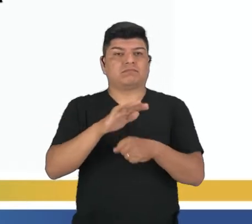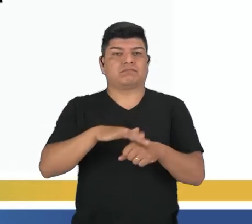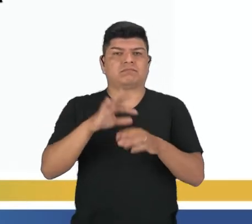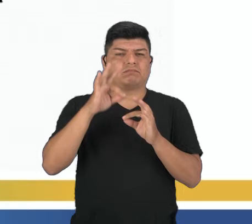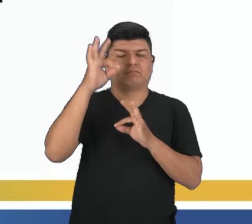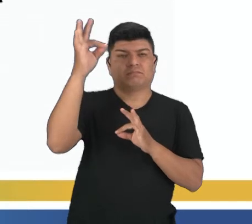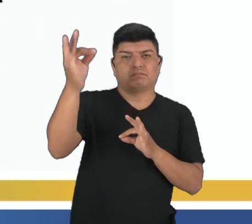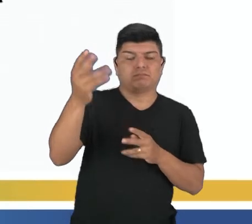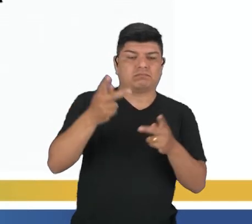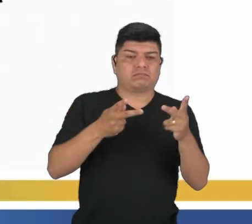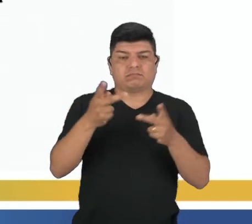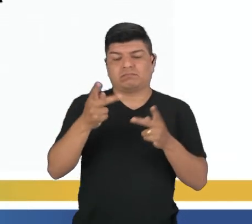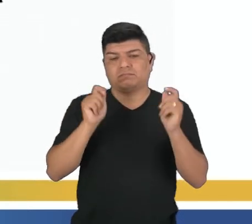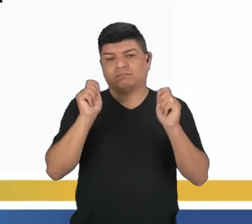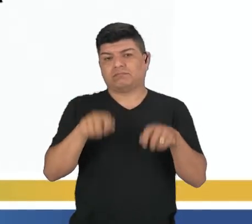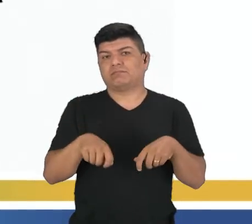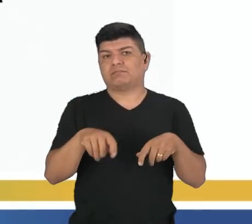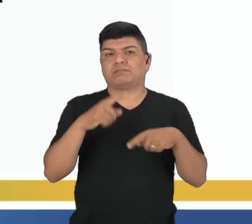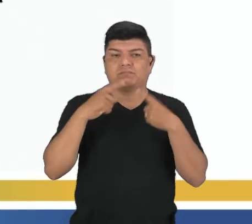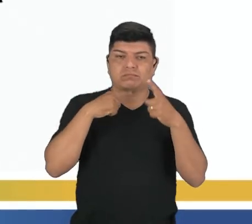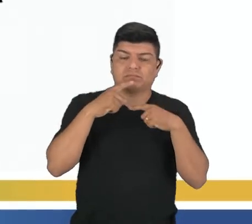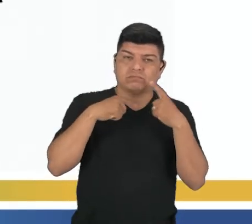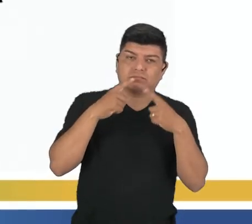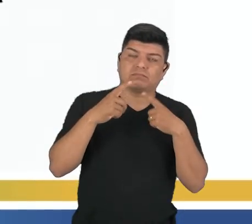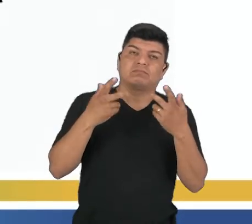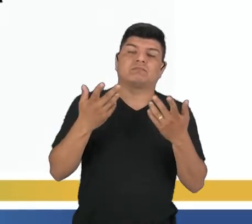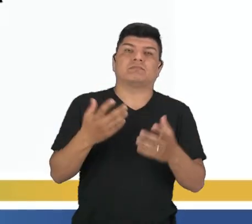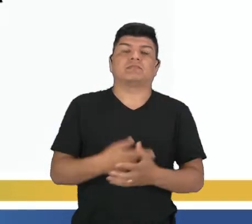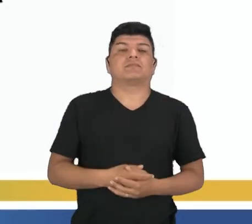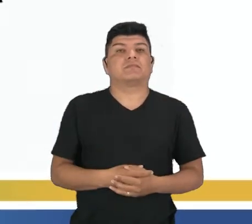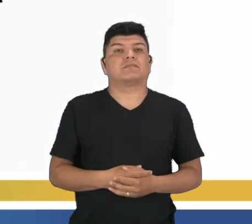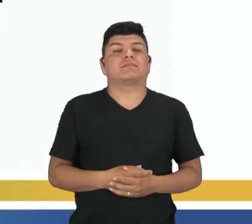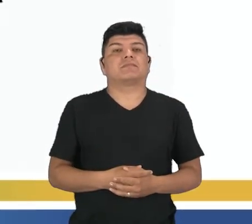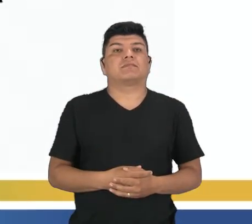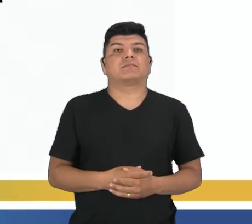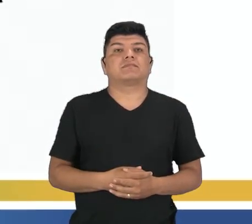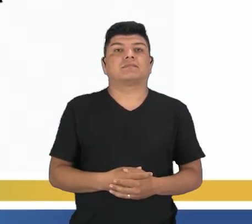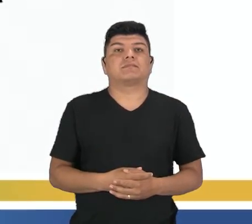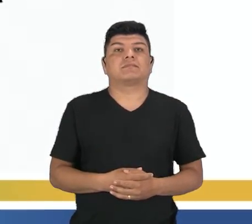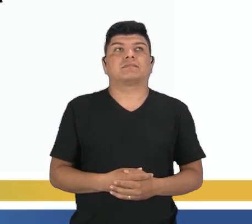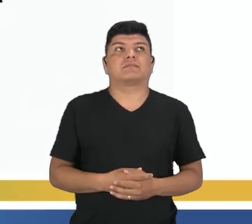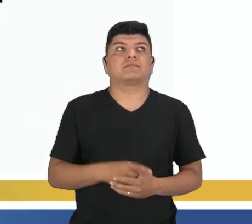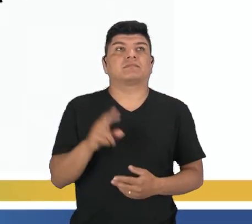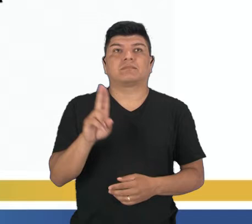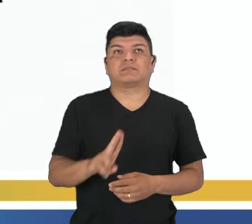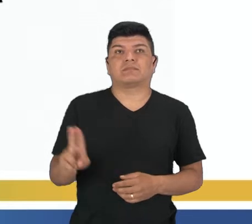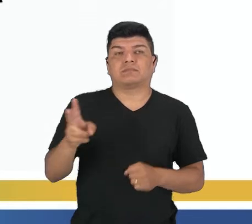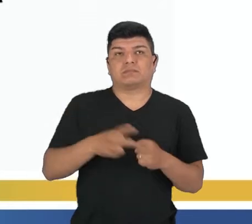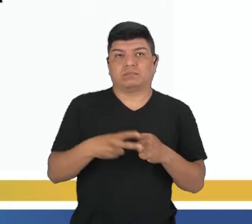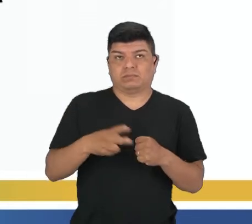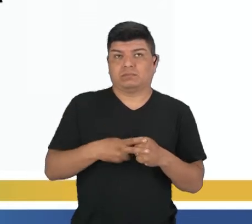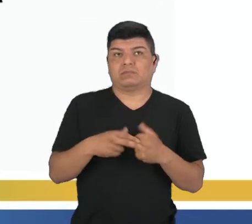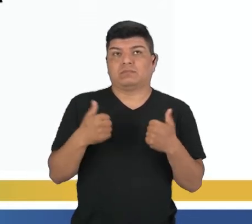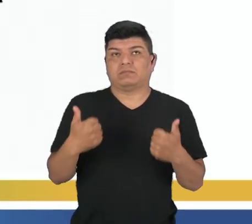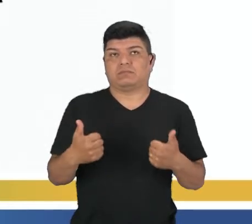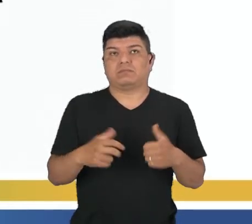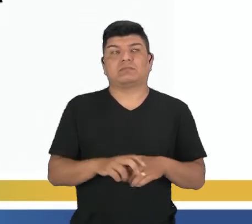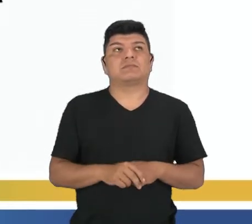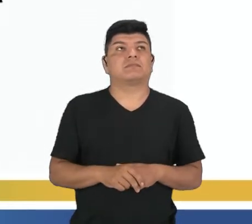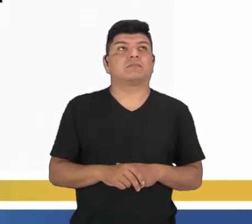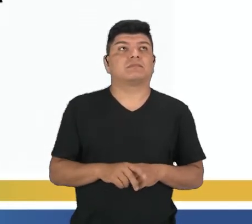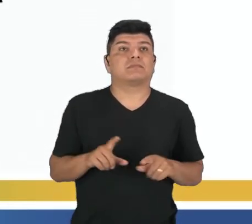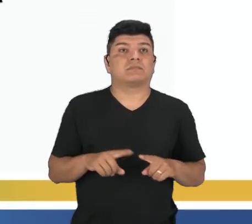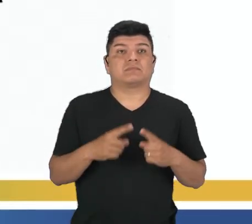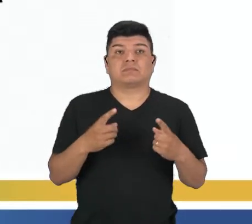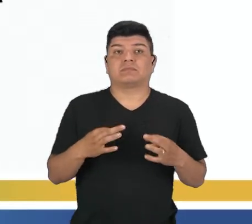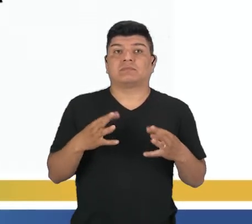distante, planos, possibilidades, o dúvida, né? Ou hipótese, tá? Então, eu utilizo o verbo para fazer isso aí, tá? Mas